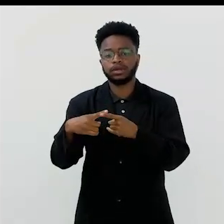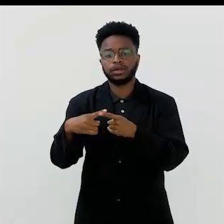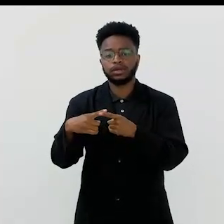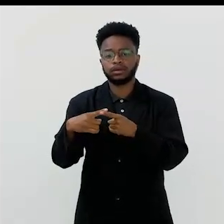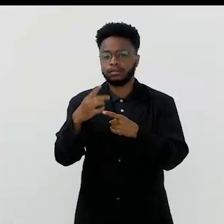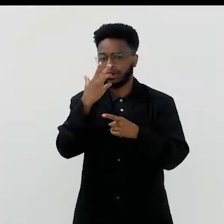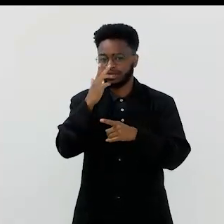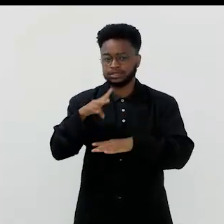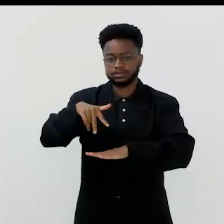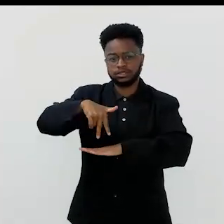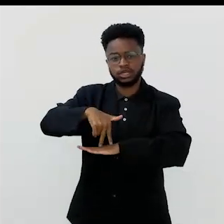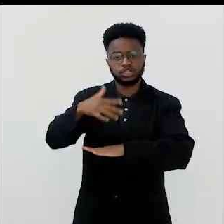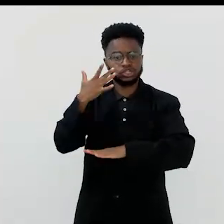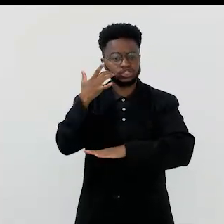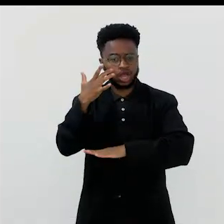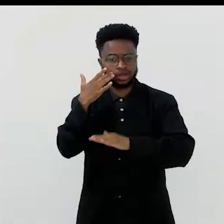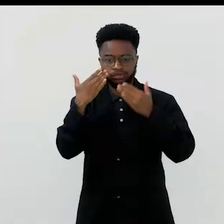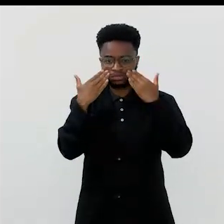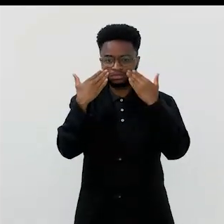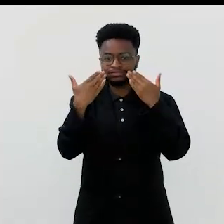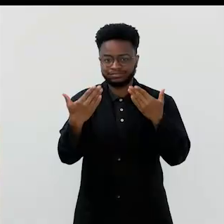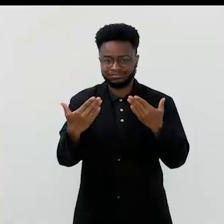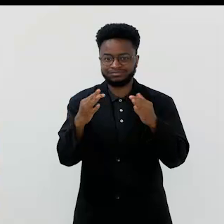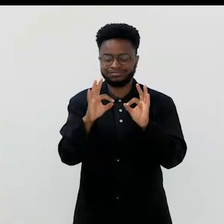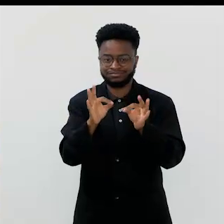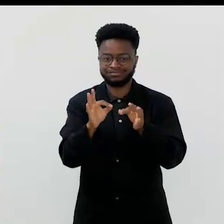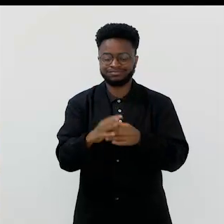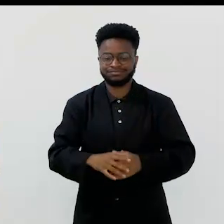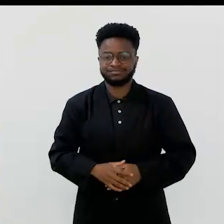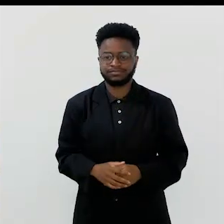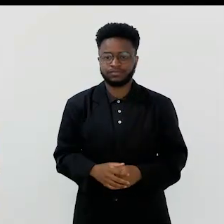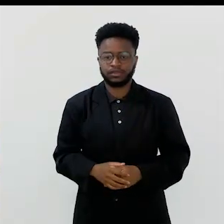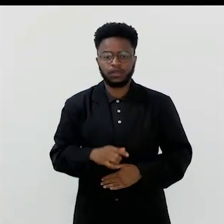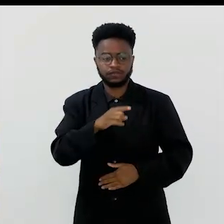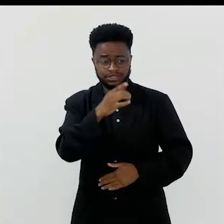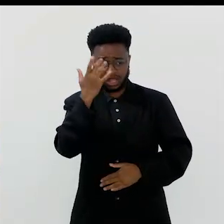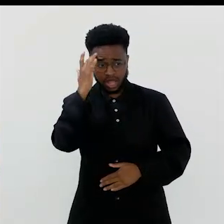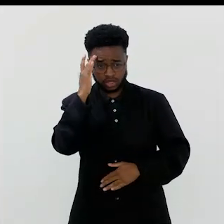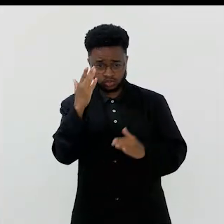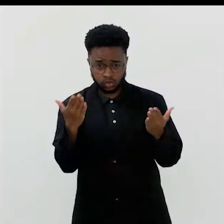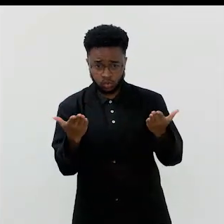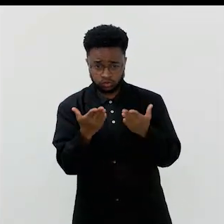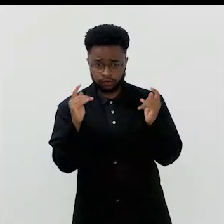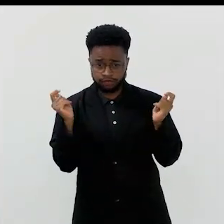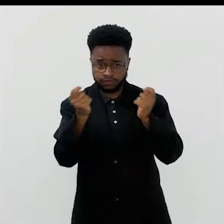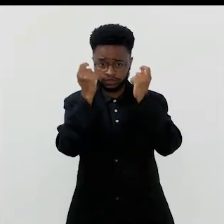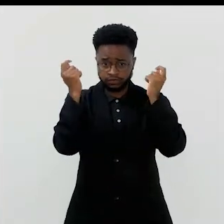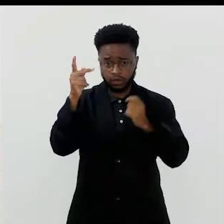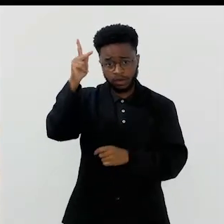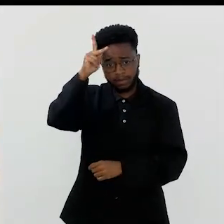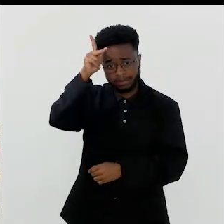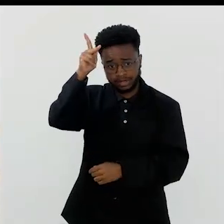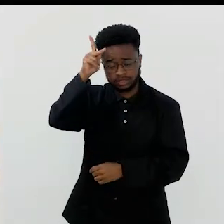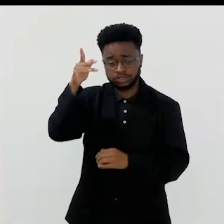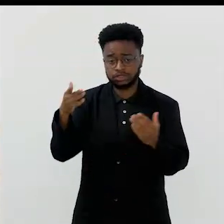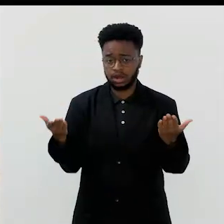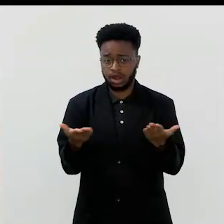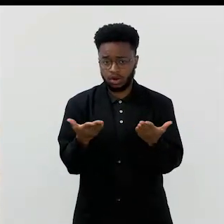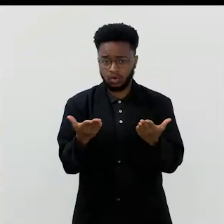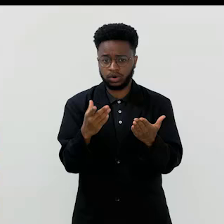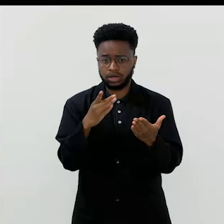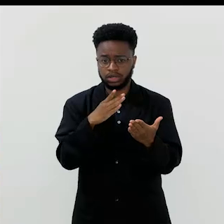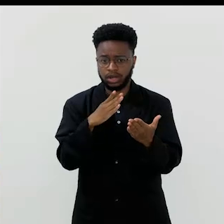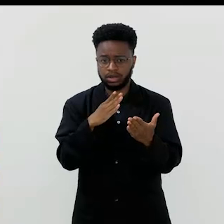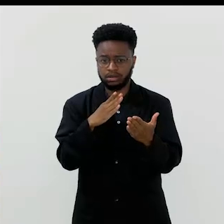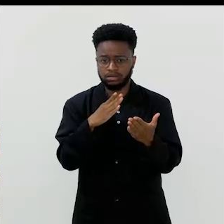se ver ali como se fosse um palco de um teatro, né? Um grande espetáculo. Um espetáculo, isso. Você acha que hoje o Festival de Parintins chegou no